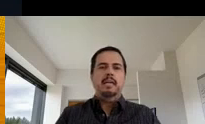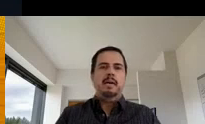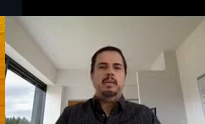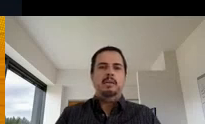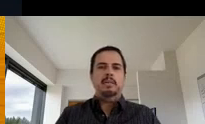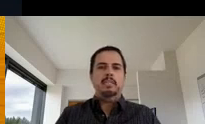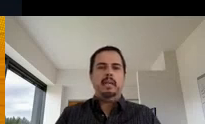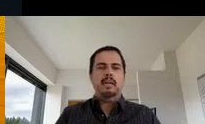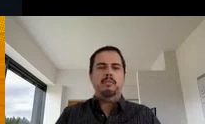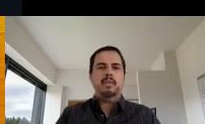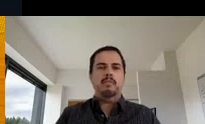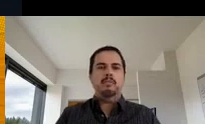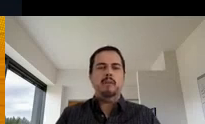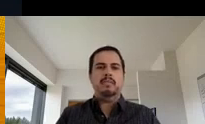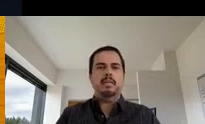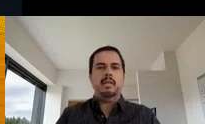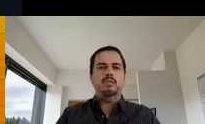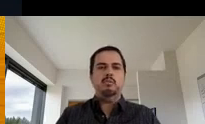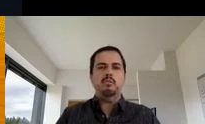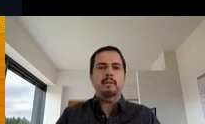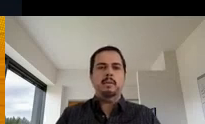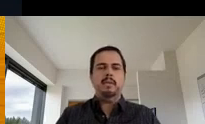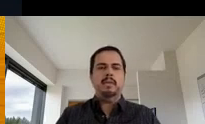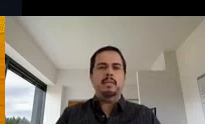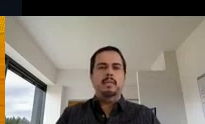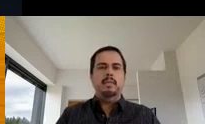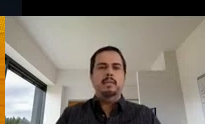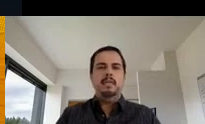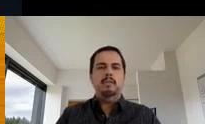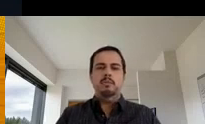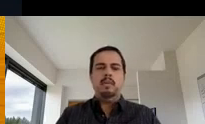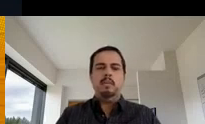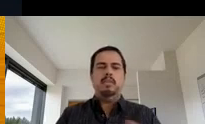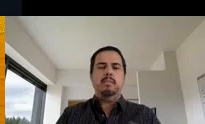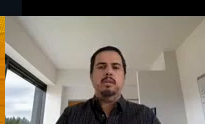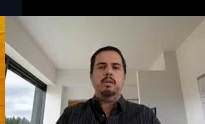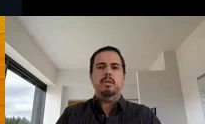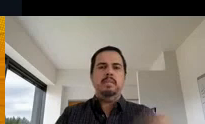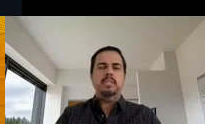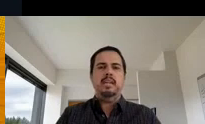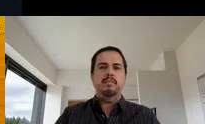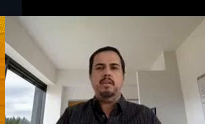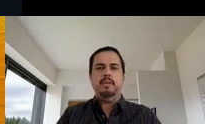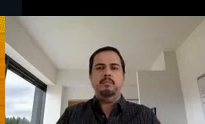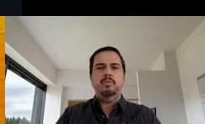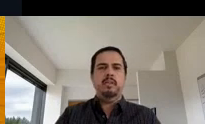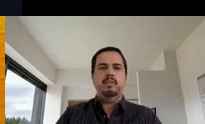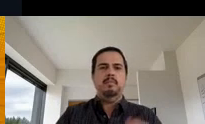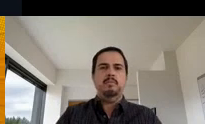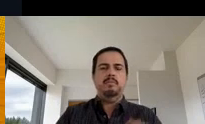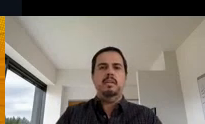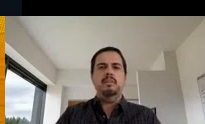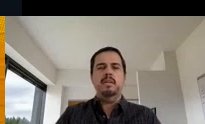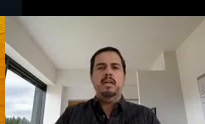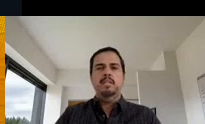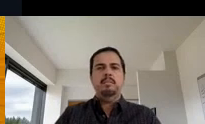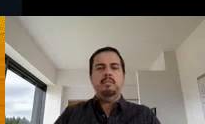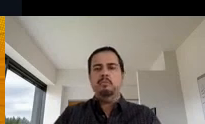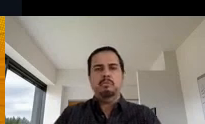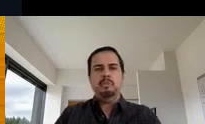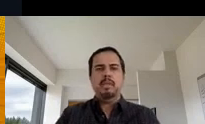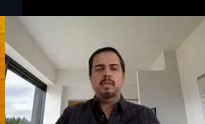operando a máquina e a máquina começa a pegar fogo, sair fumaça, ela continua operando a máquina. E aí eu tenho que apertar botão e mexer na alavanca. Apertar botão, mexer na